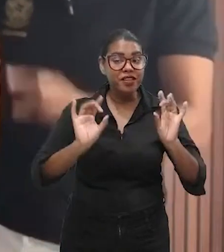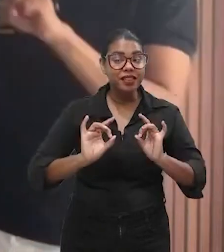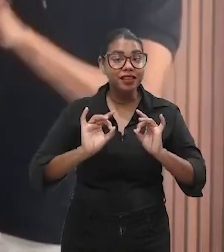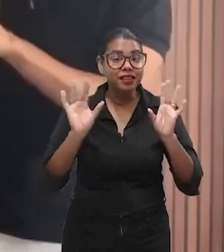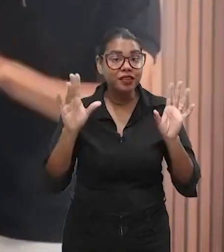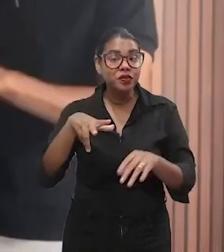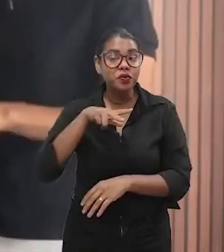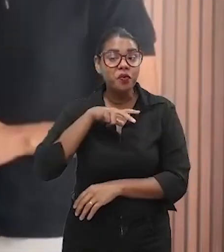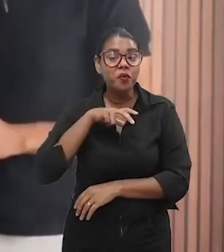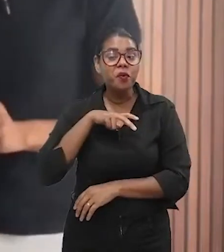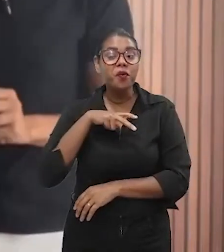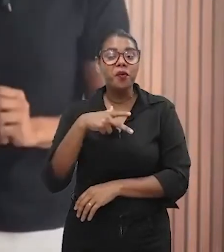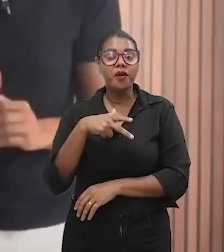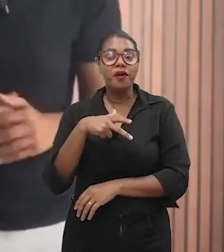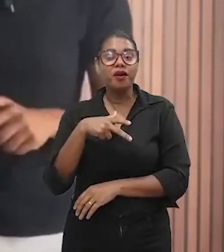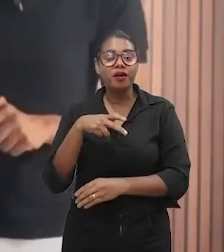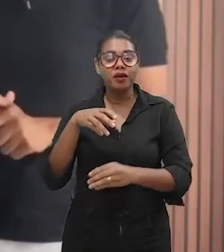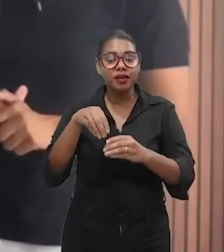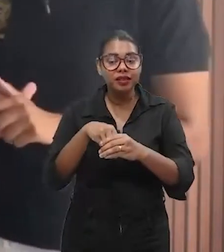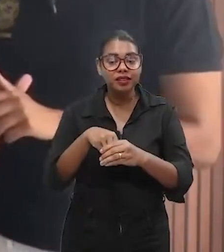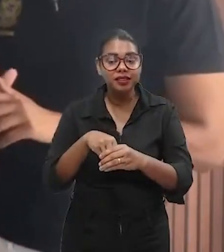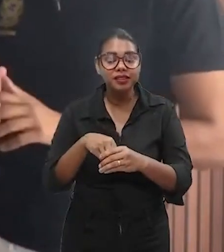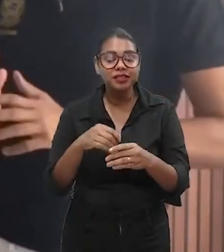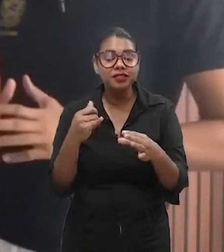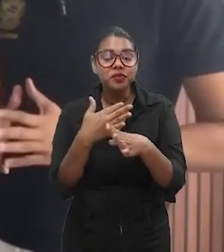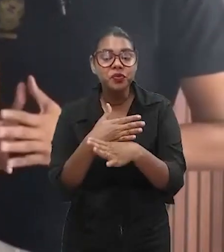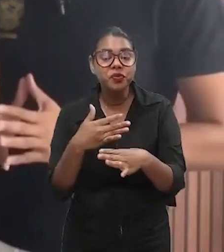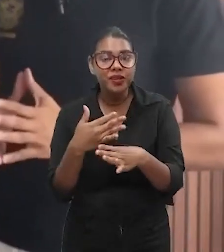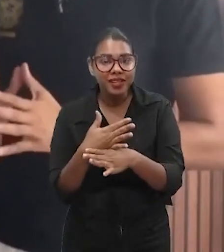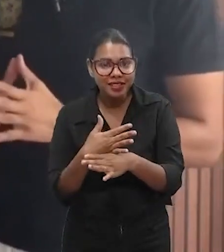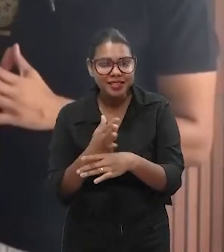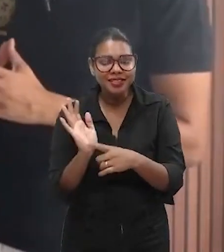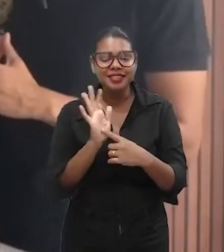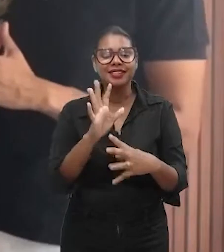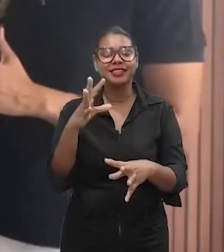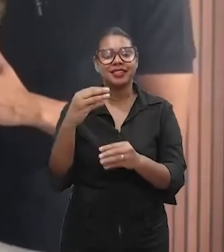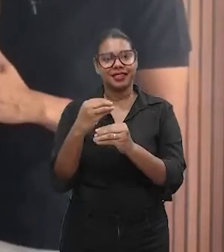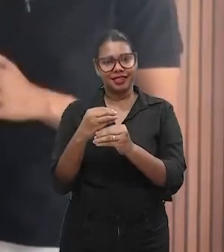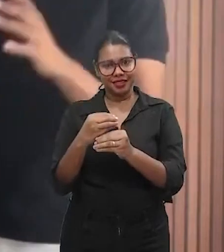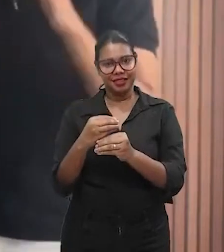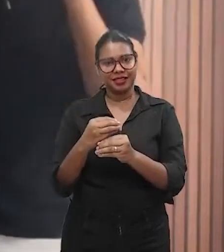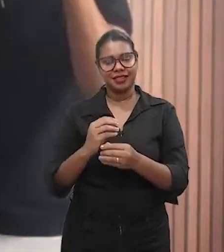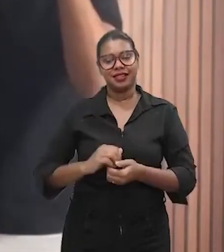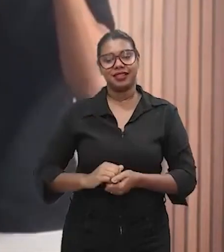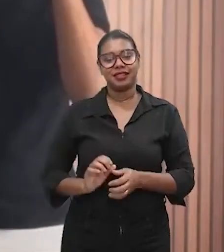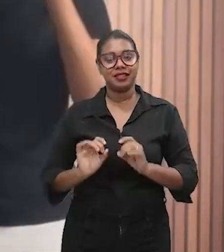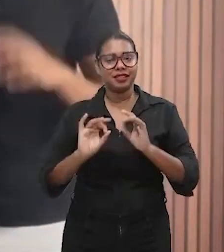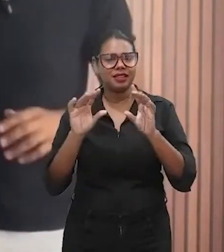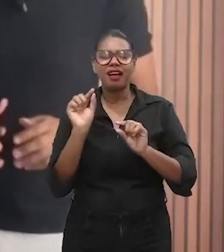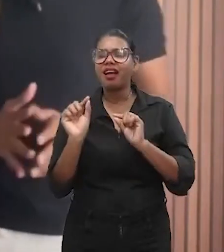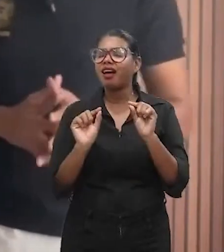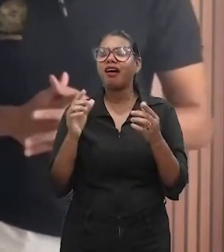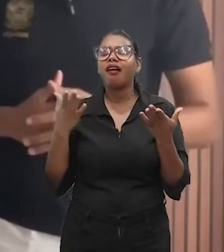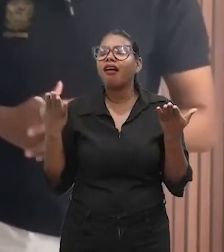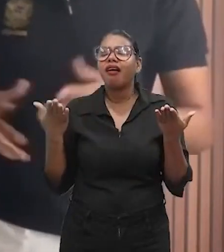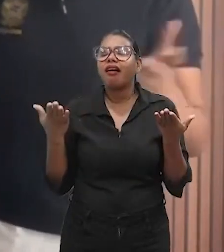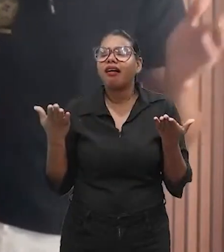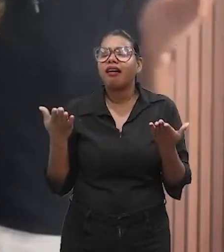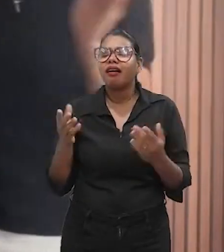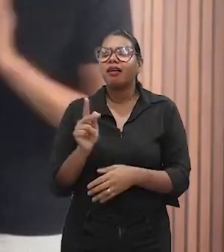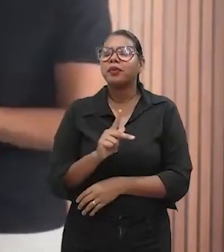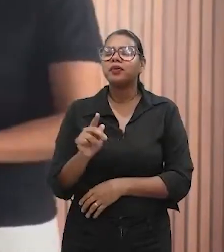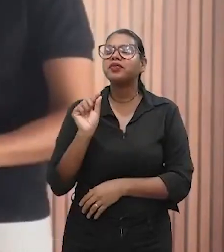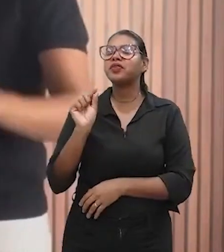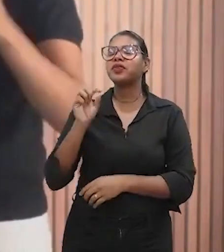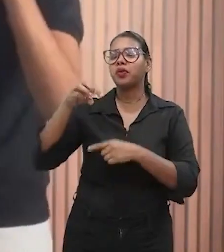vendedores portugueses ficavam no Recife. E eles eram pejorativamente considerados como mascates. Aí você pode perguntar aí, professor, que danado é